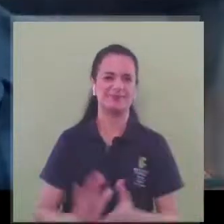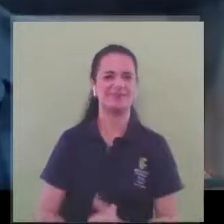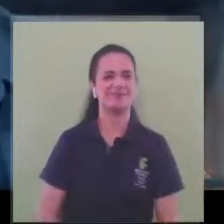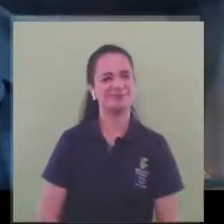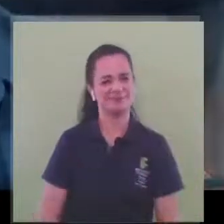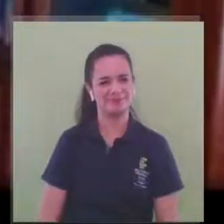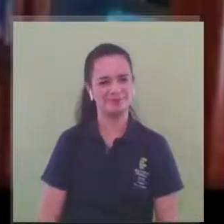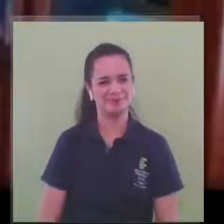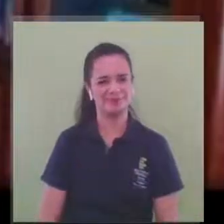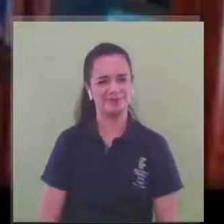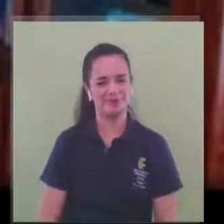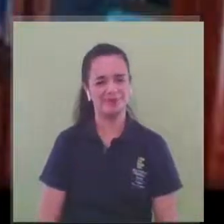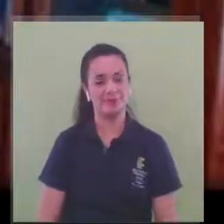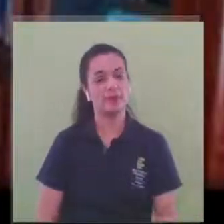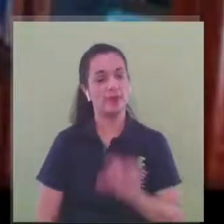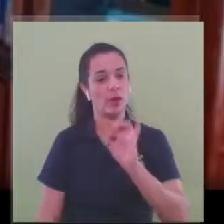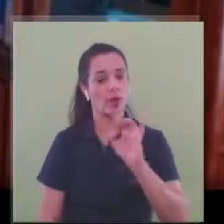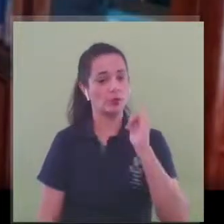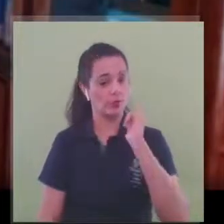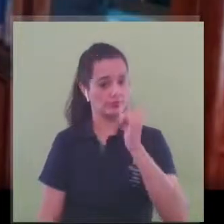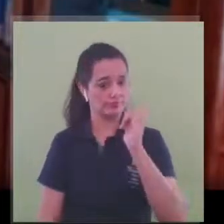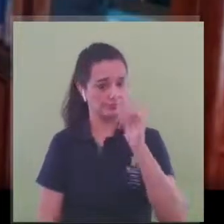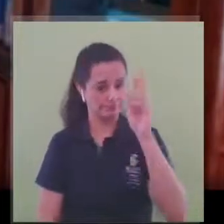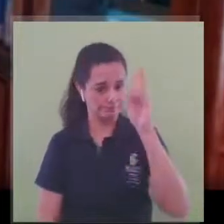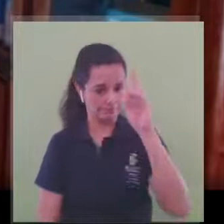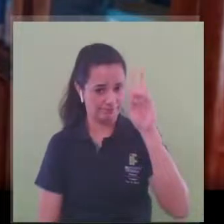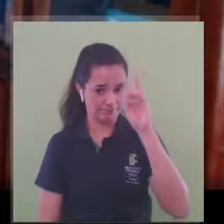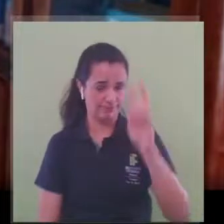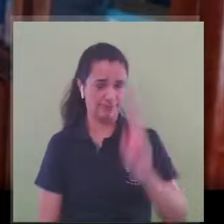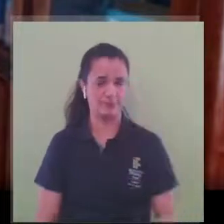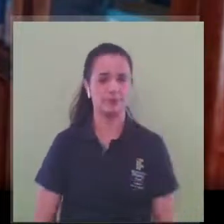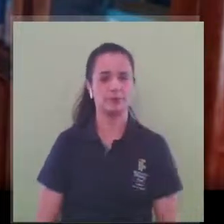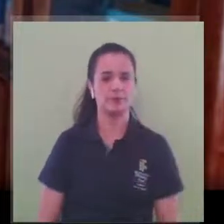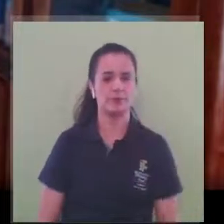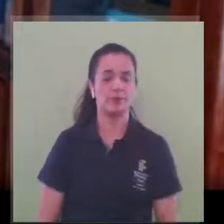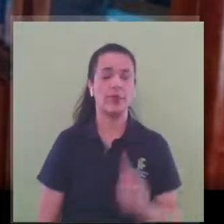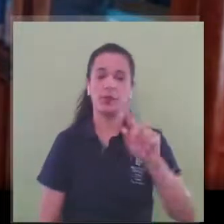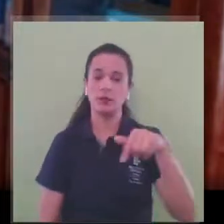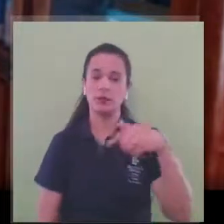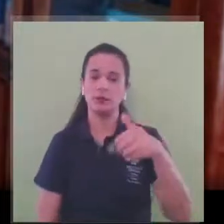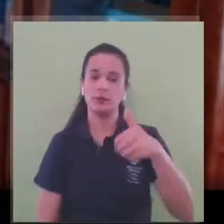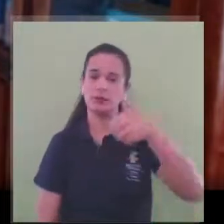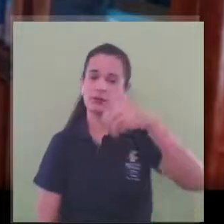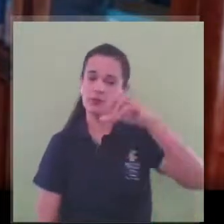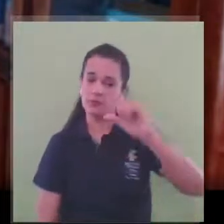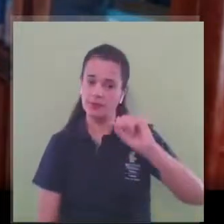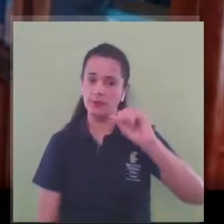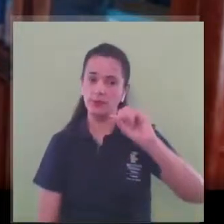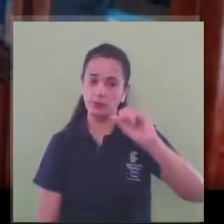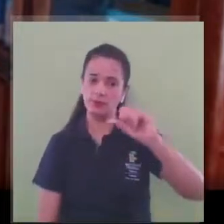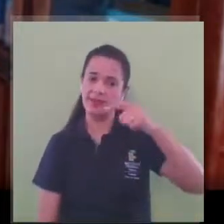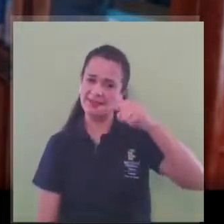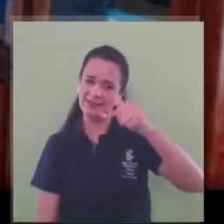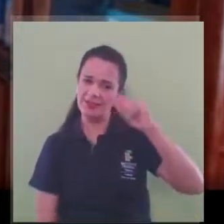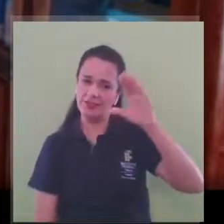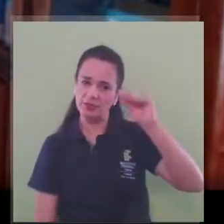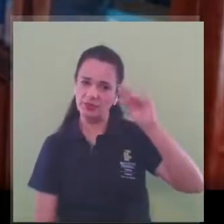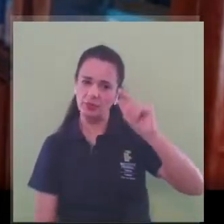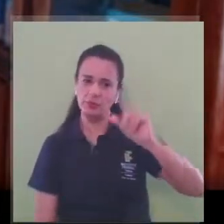Pessoal, então, só lembrando, né, que logo mais às 19 horas nós teremos outra